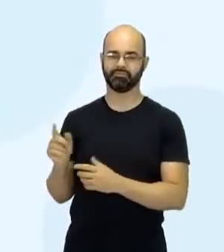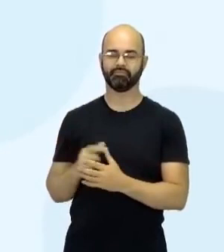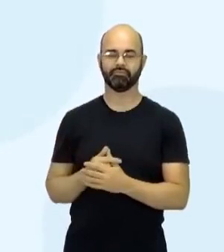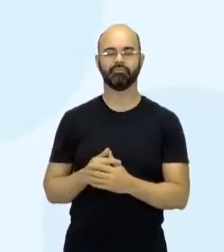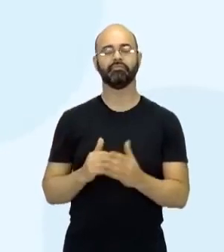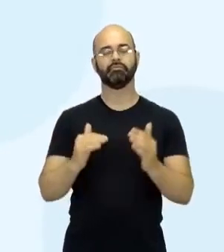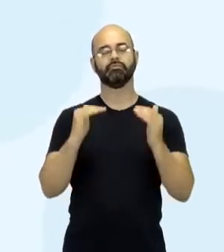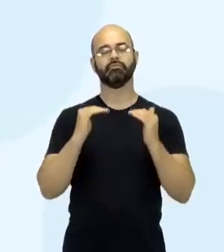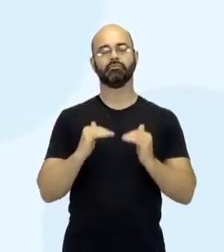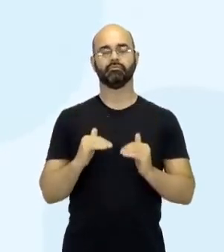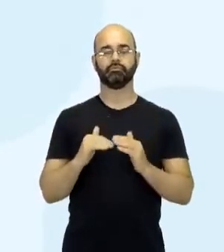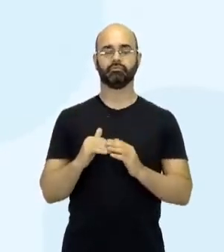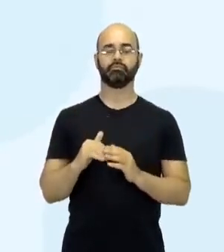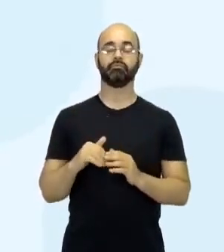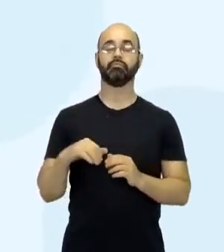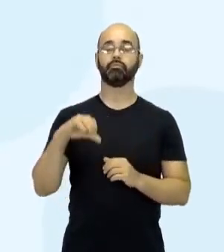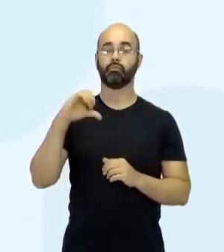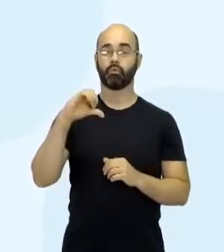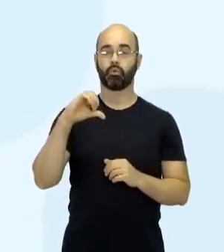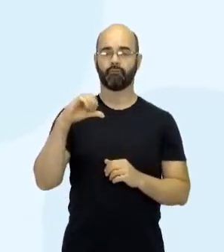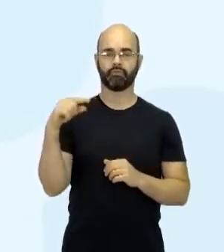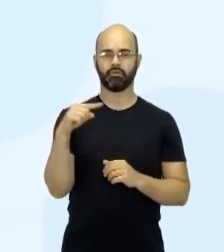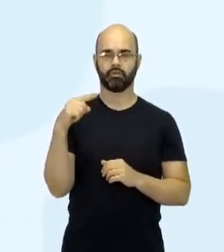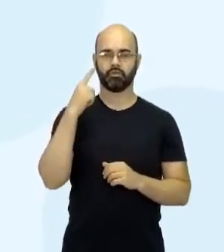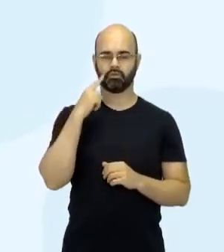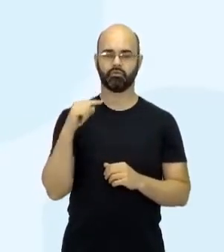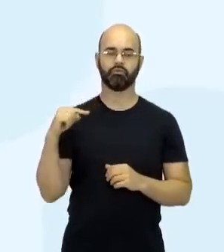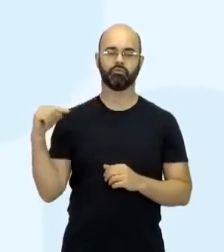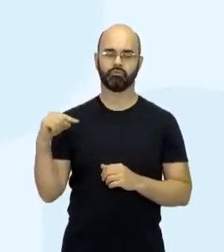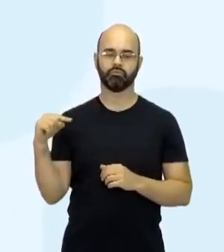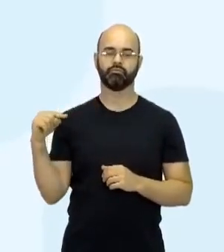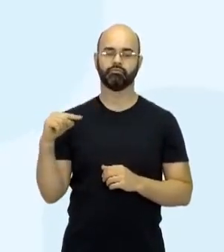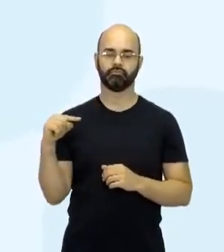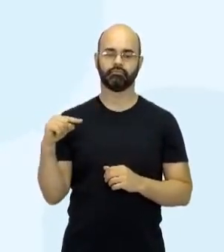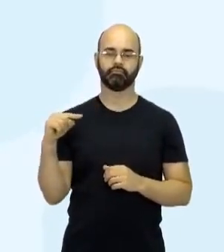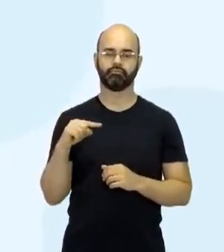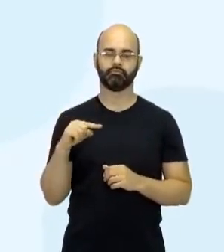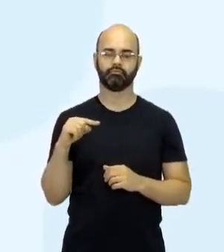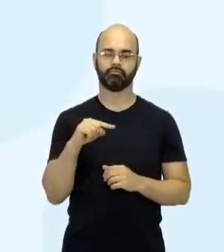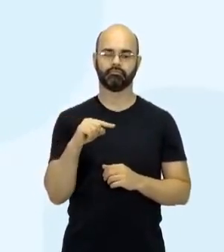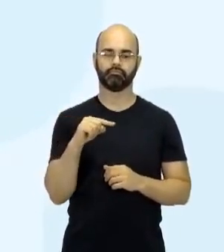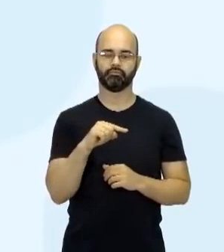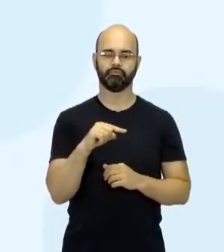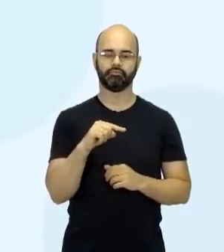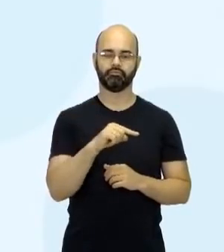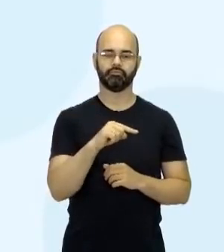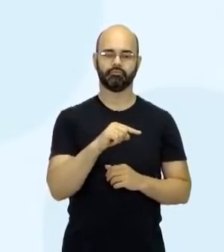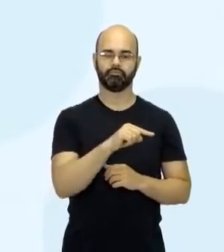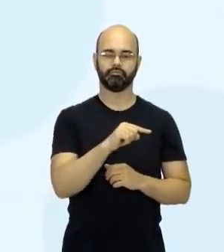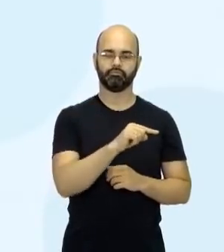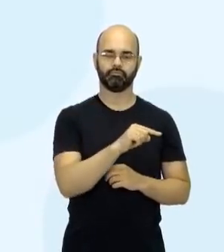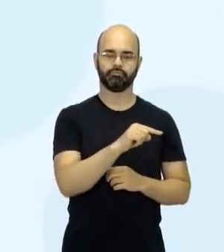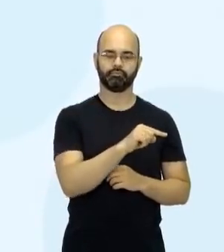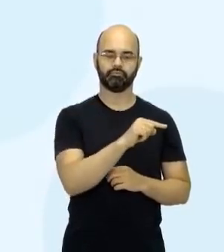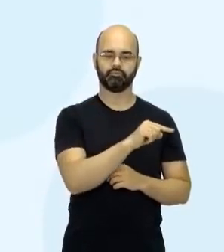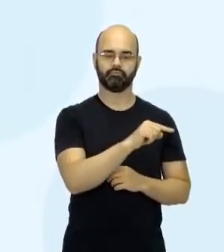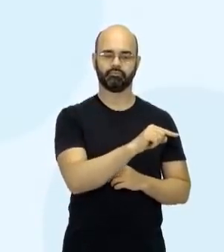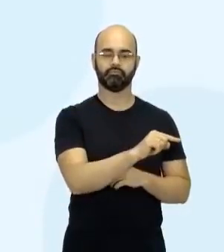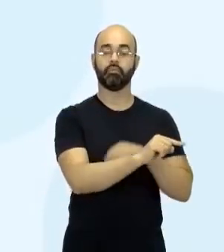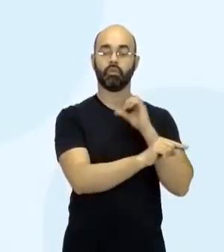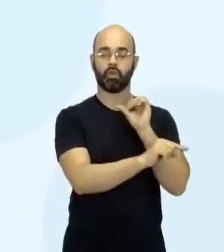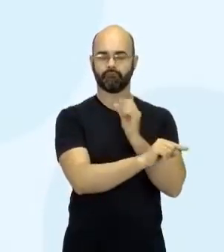o 9 eu vou colocar 9 negativos, ó. 1, 2, 3, 4, 5, 6, 7,